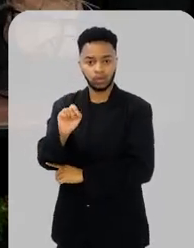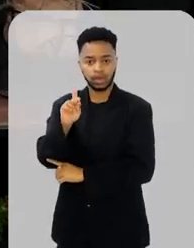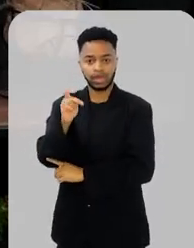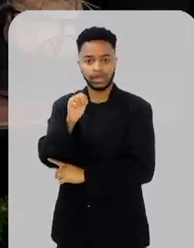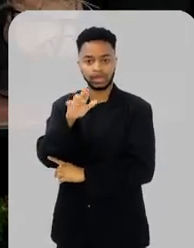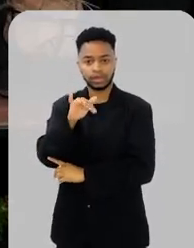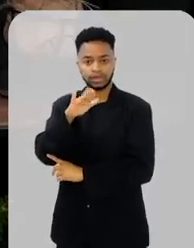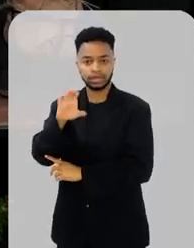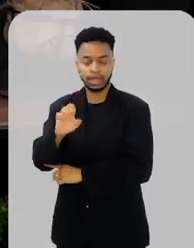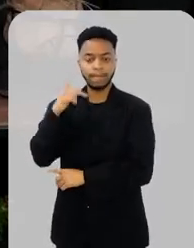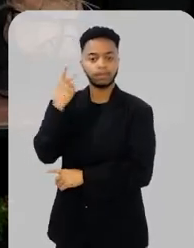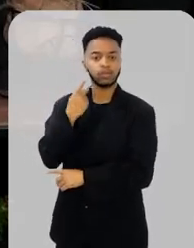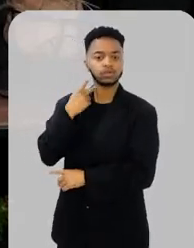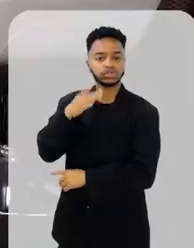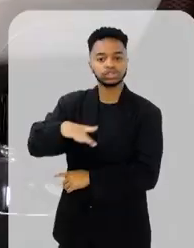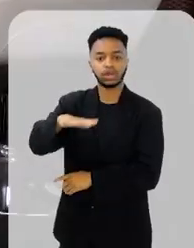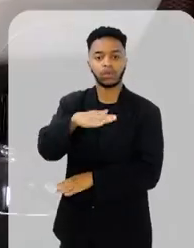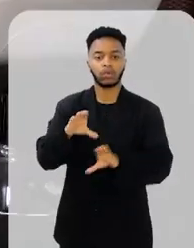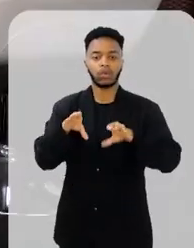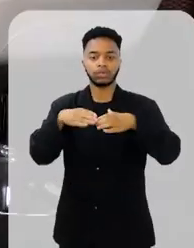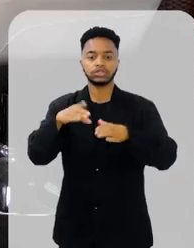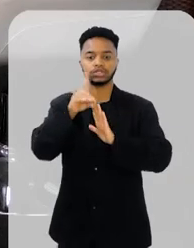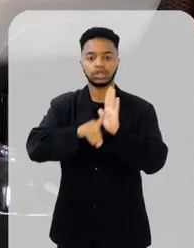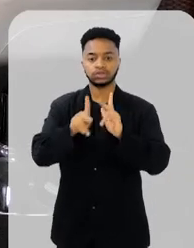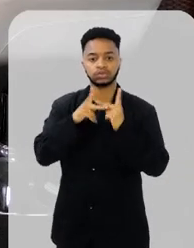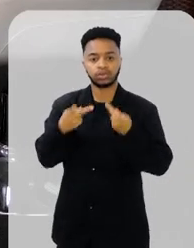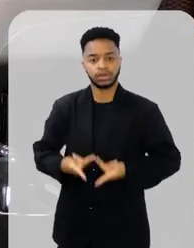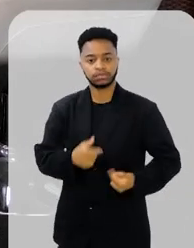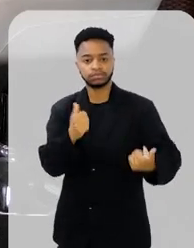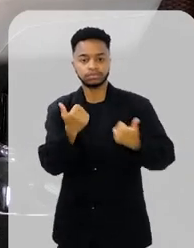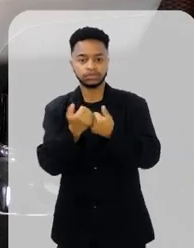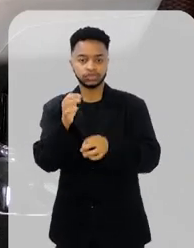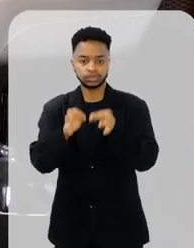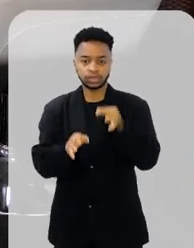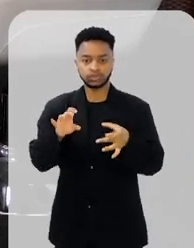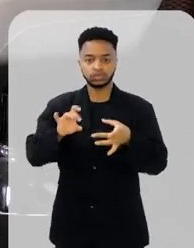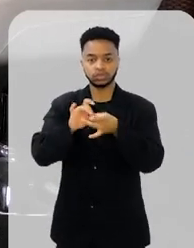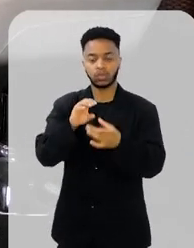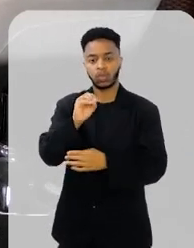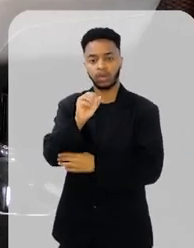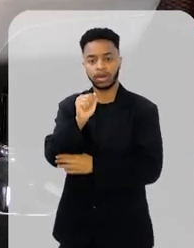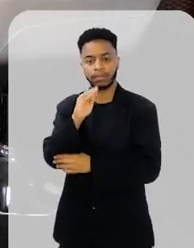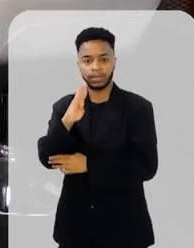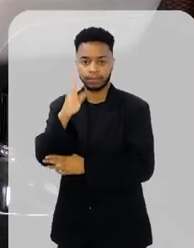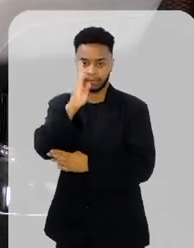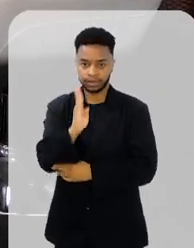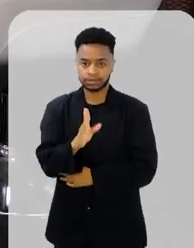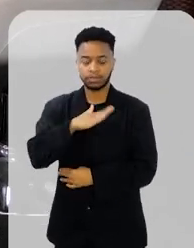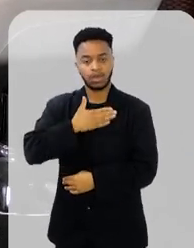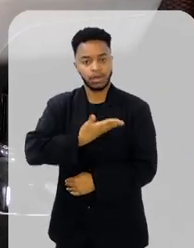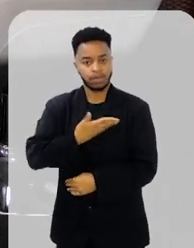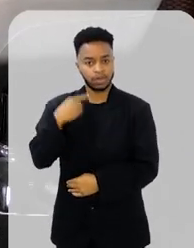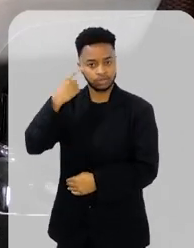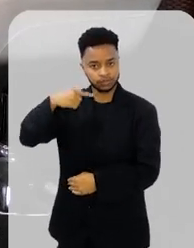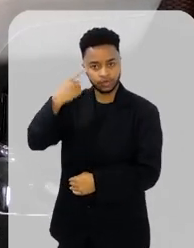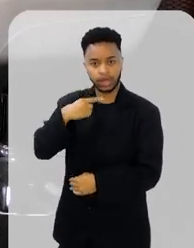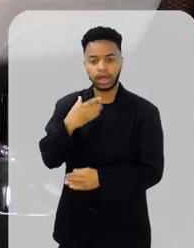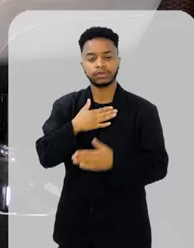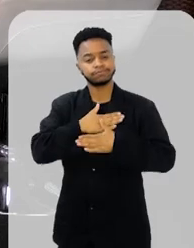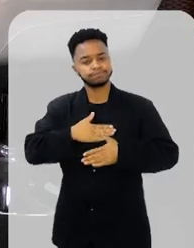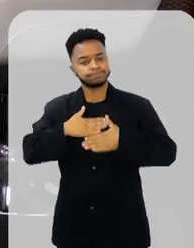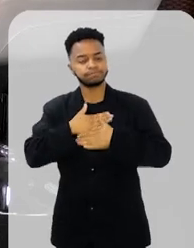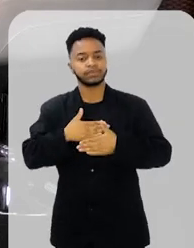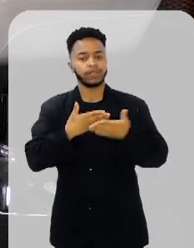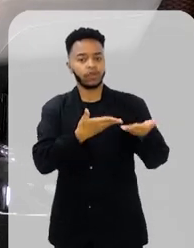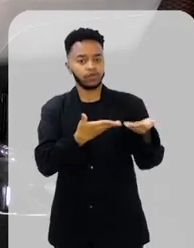que é o Procurador-Geral da Comissão de Direitos Humanos e Assistência Judiciária da Ordem dos Advogados do Brasil, meu colega advogado, com